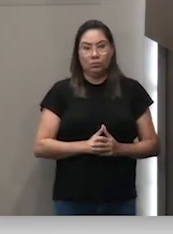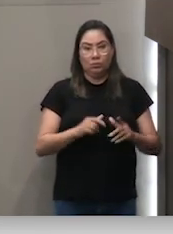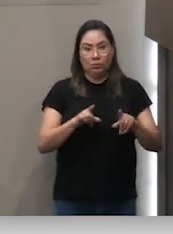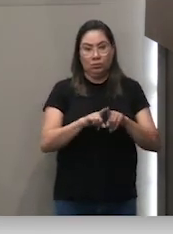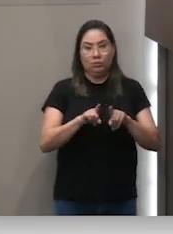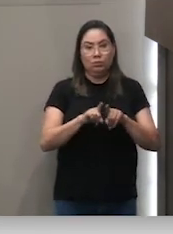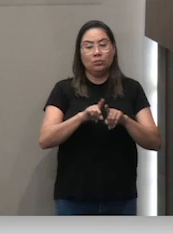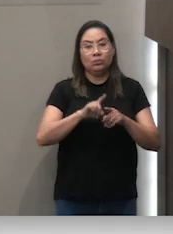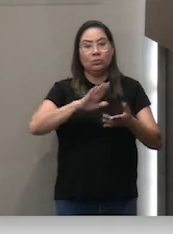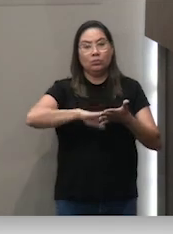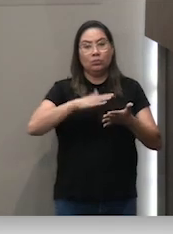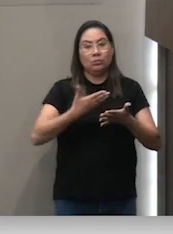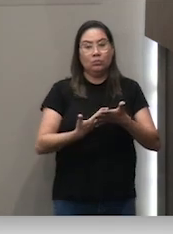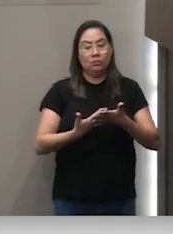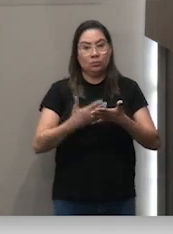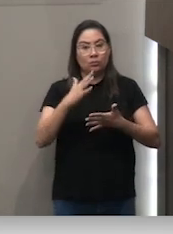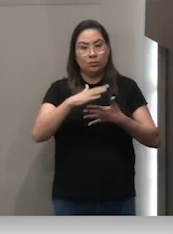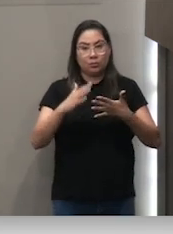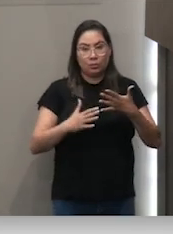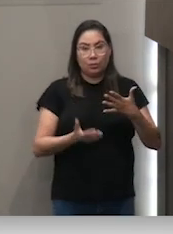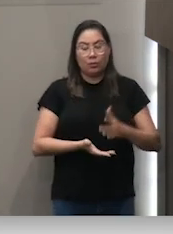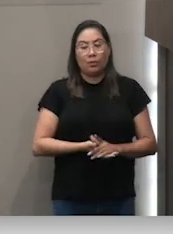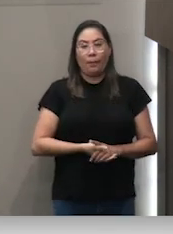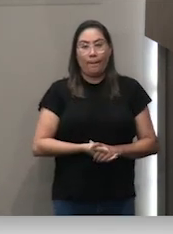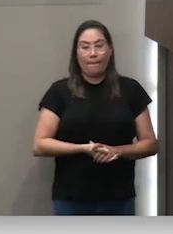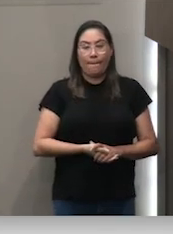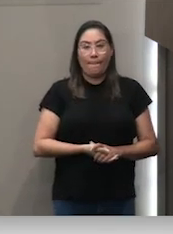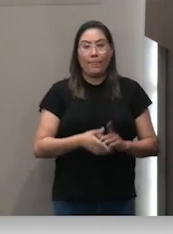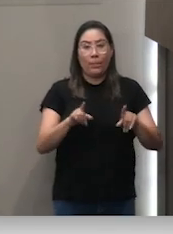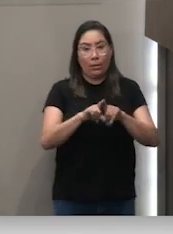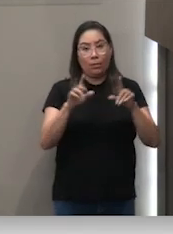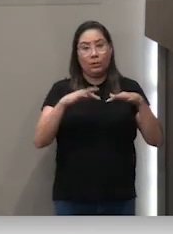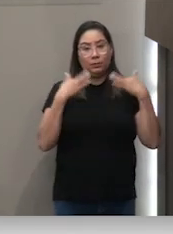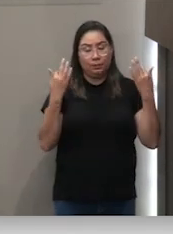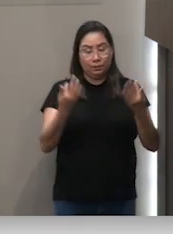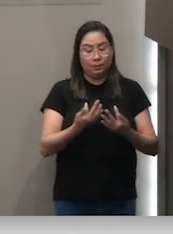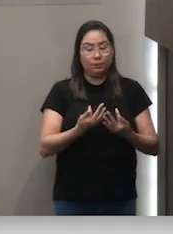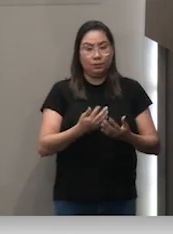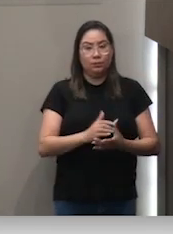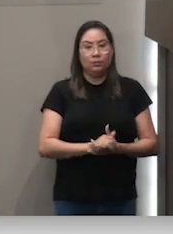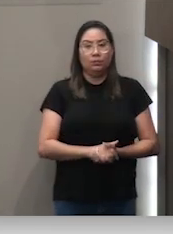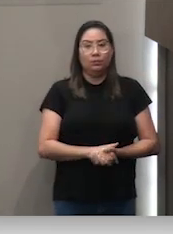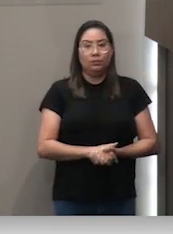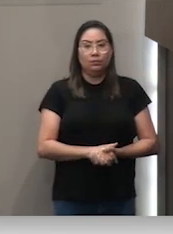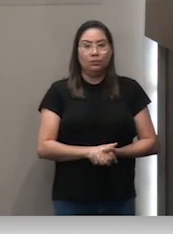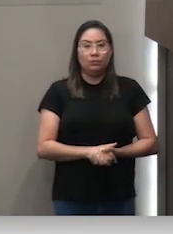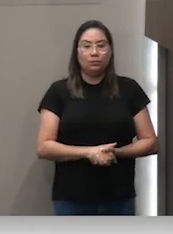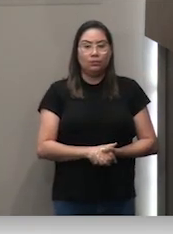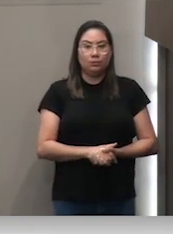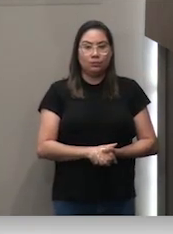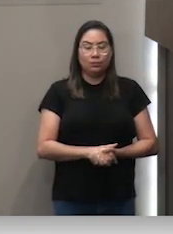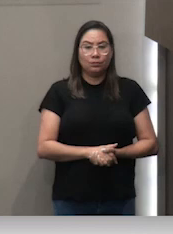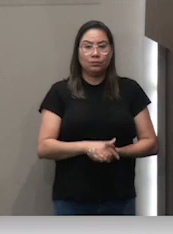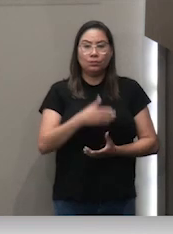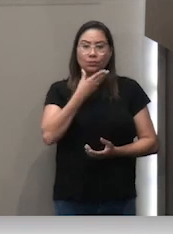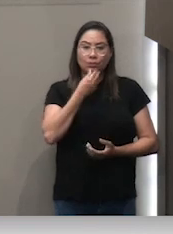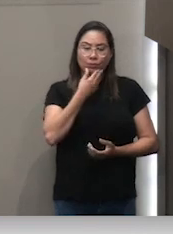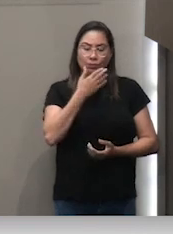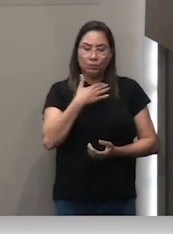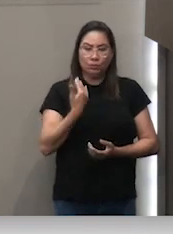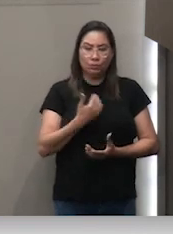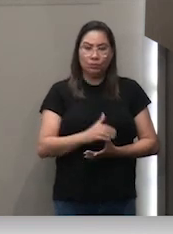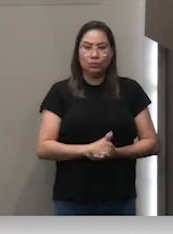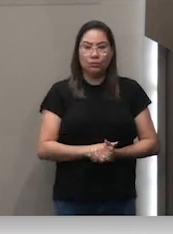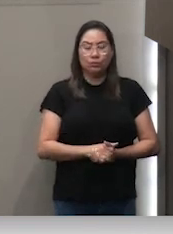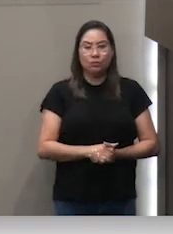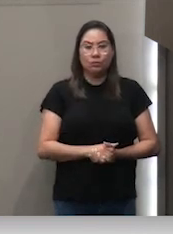internautas e as nossas intérpretes. Também a família aqui do Vonley, Luciane, Samara e Paulo.